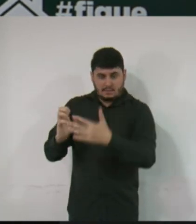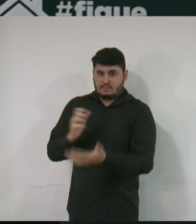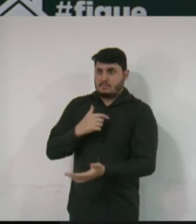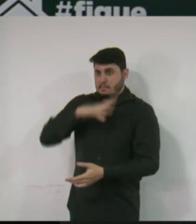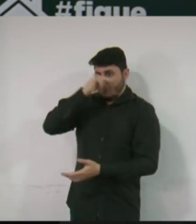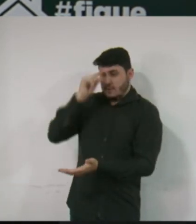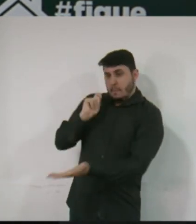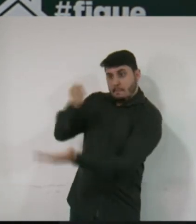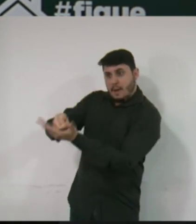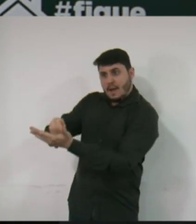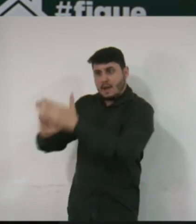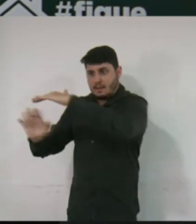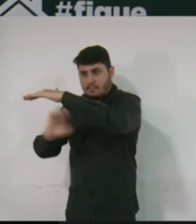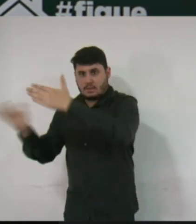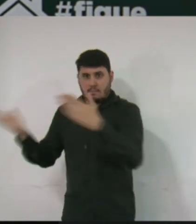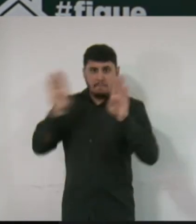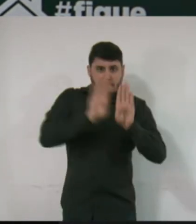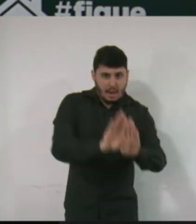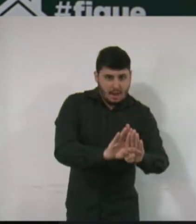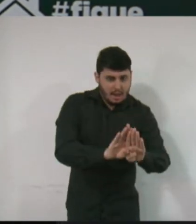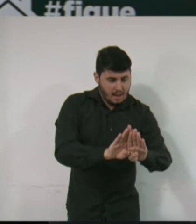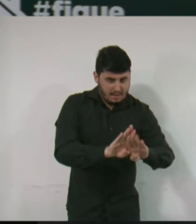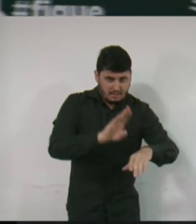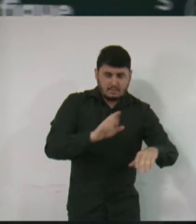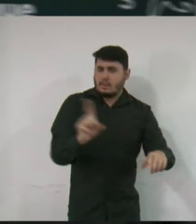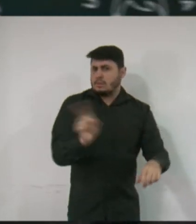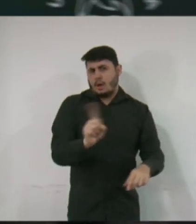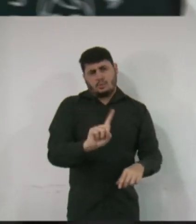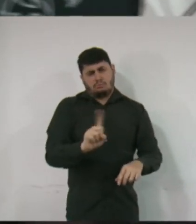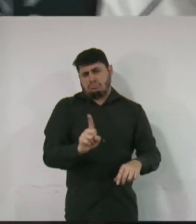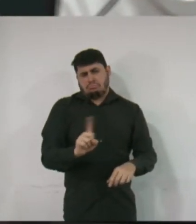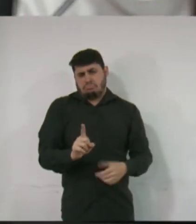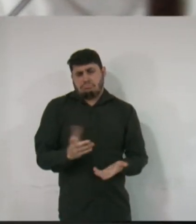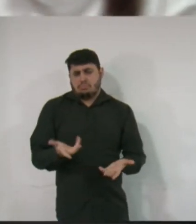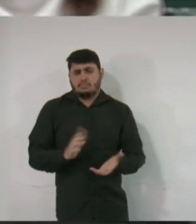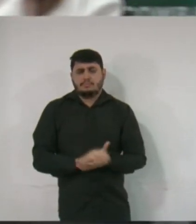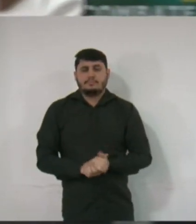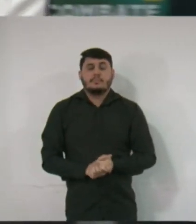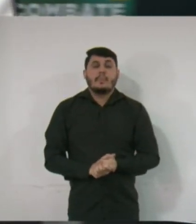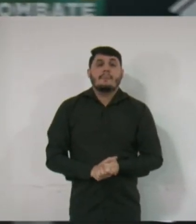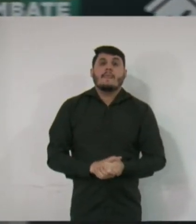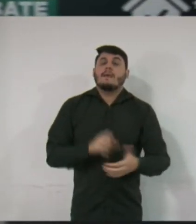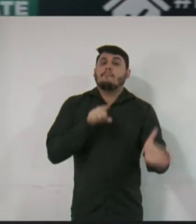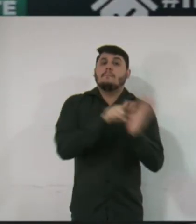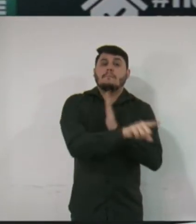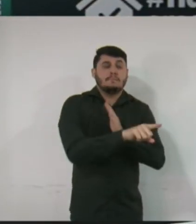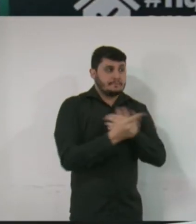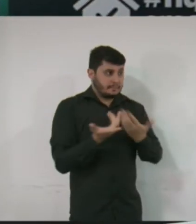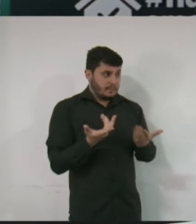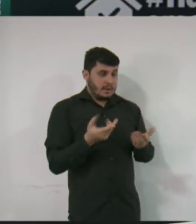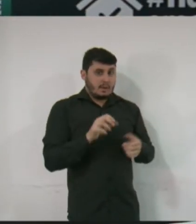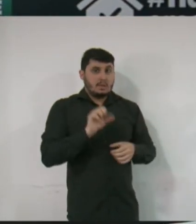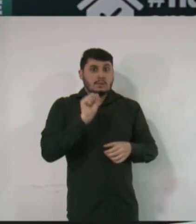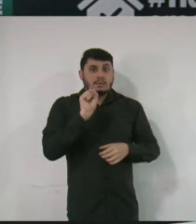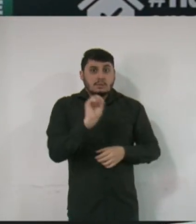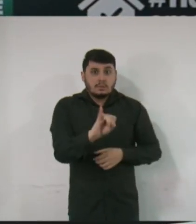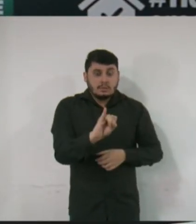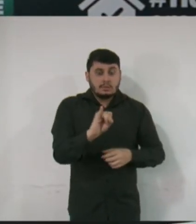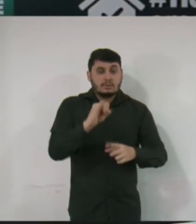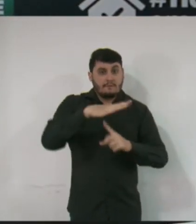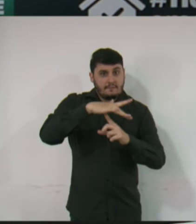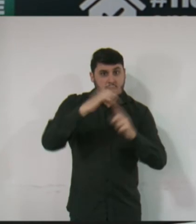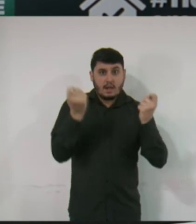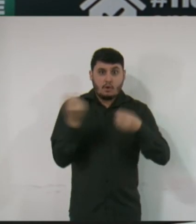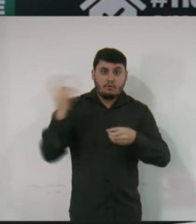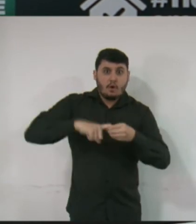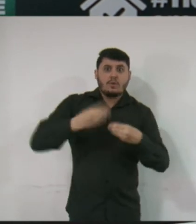para a referida empresa. Blog do Edivaldo Magalhães. Prefeito, em um retorno da Feira da Sulanca, como fica a questão do distanciamento